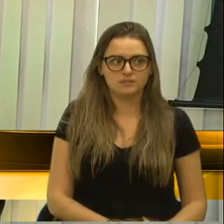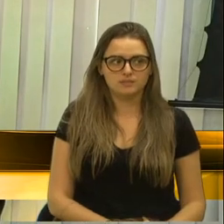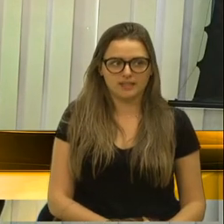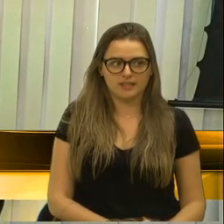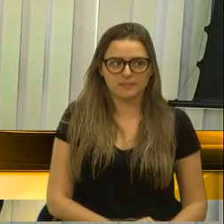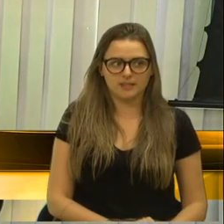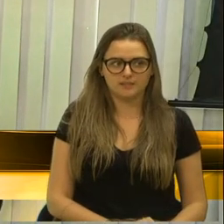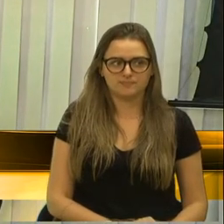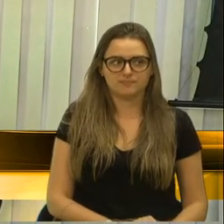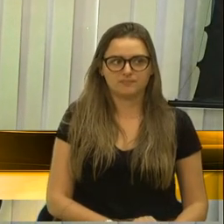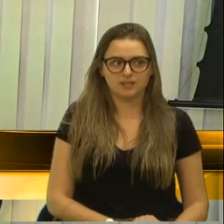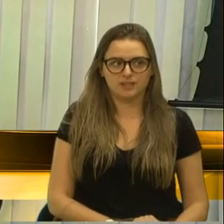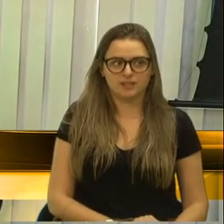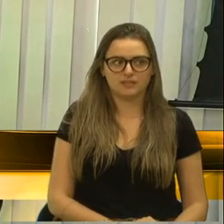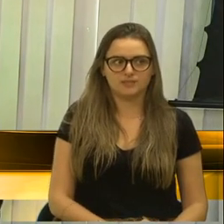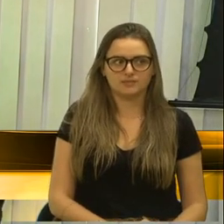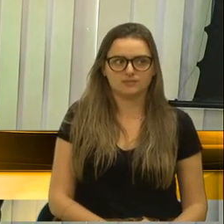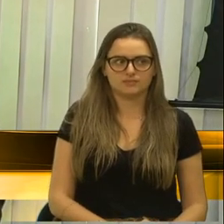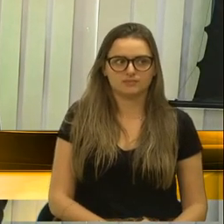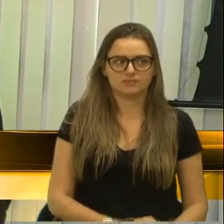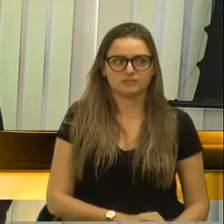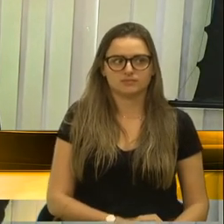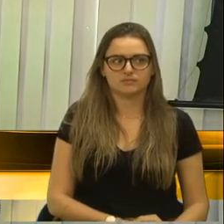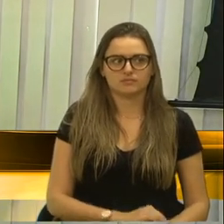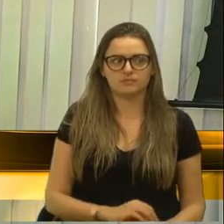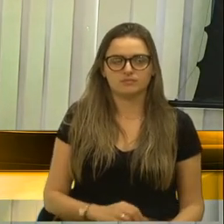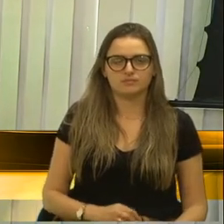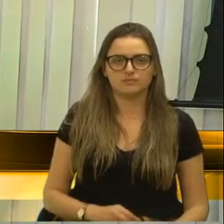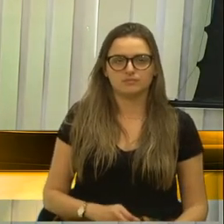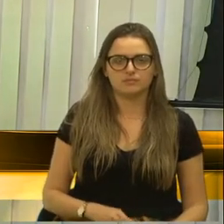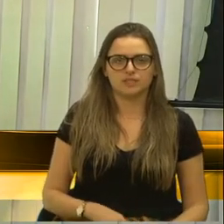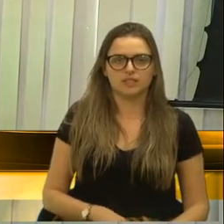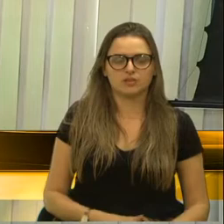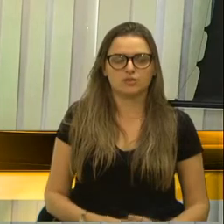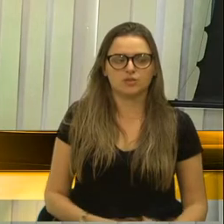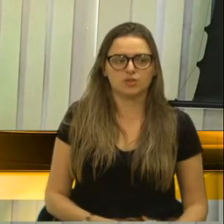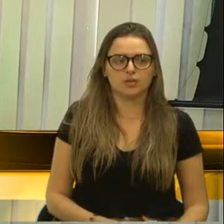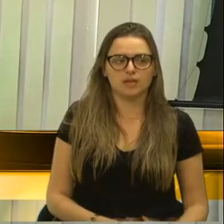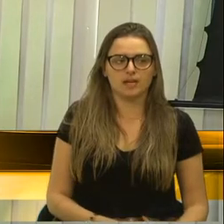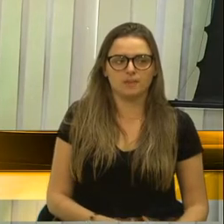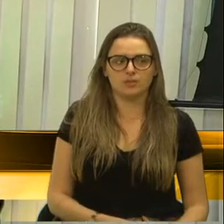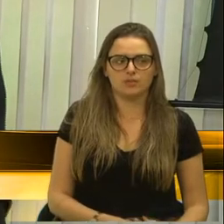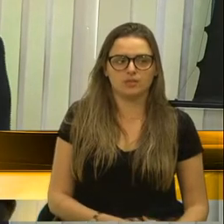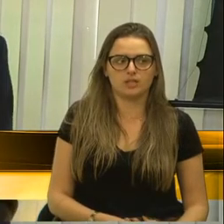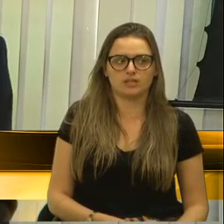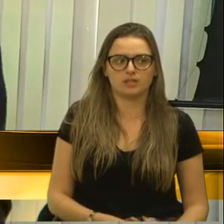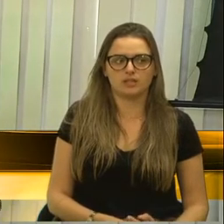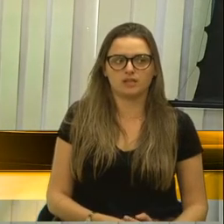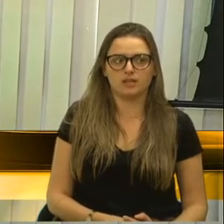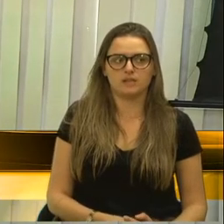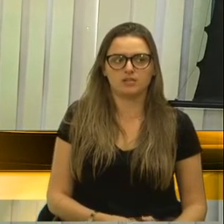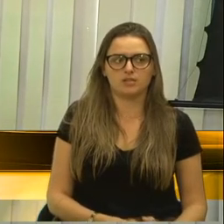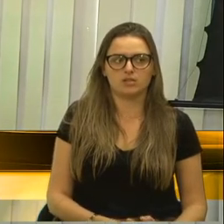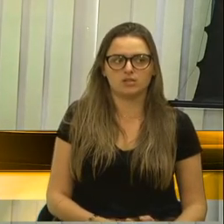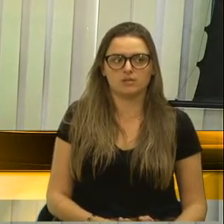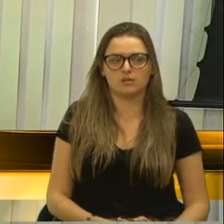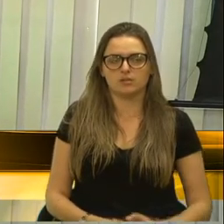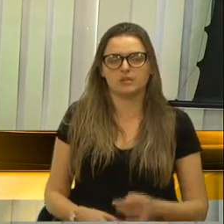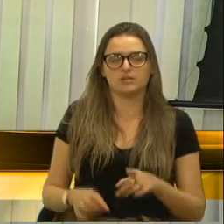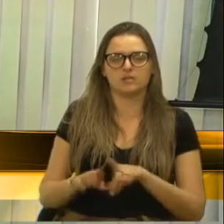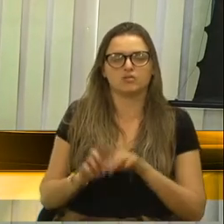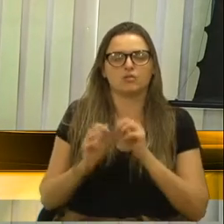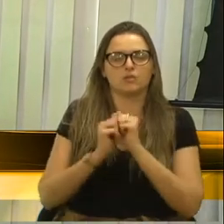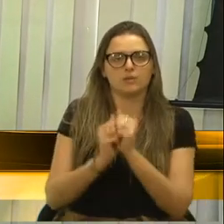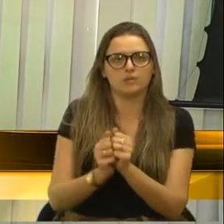sugestão do pessoal da nossa bancada, mais precisamente a vereadora Paula Iores, e nós estamos